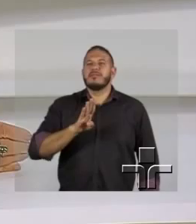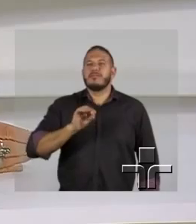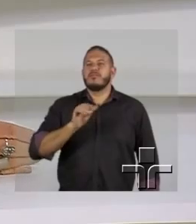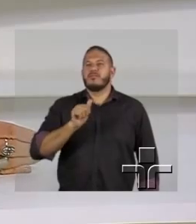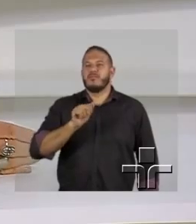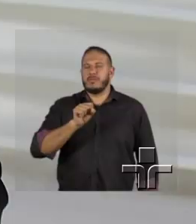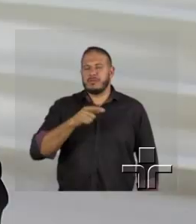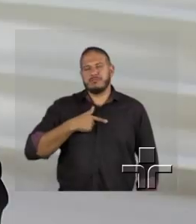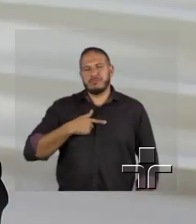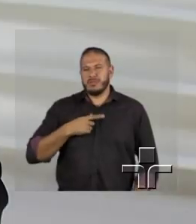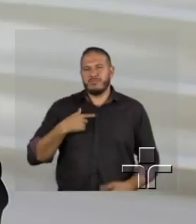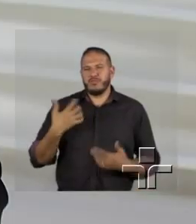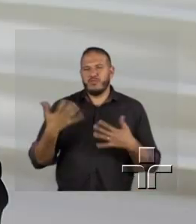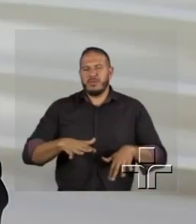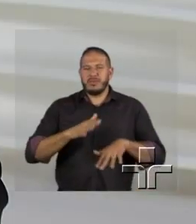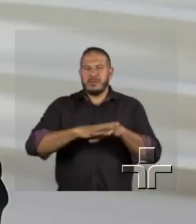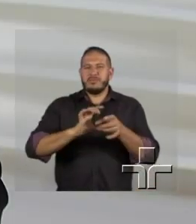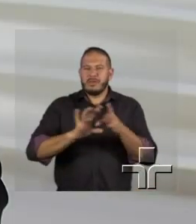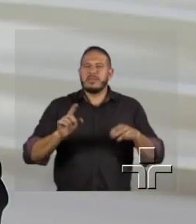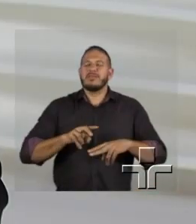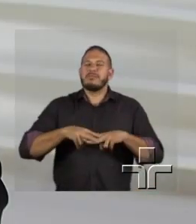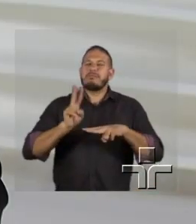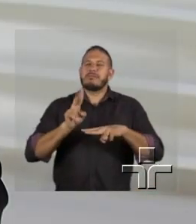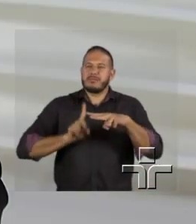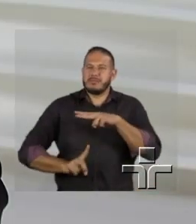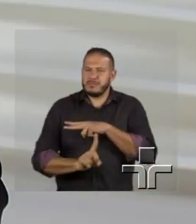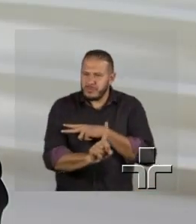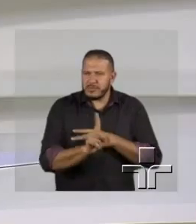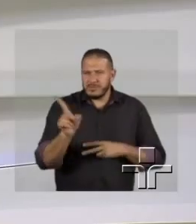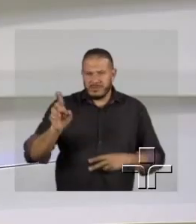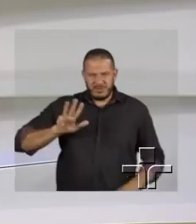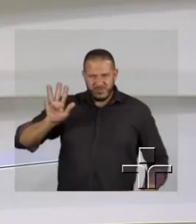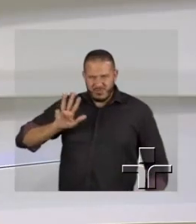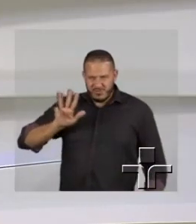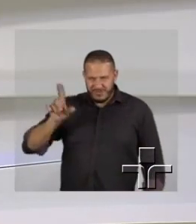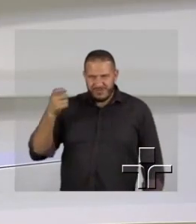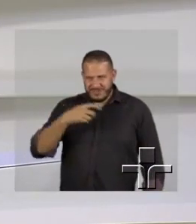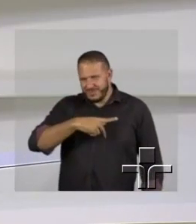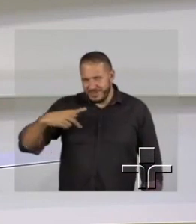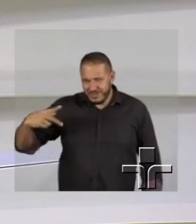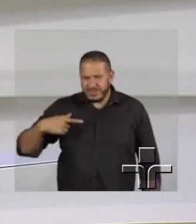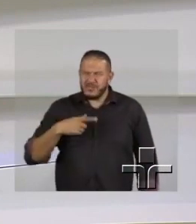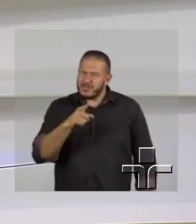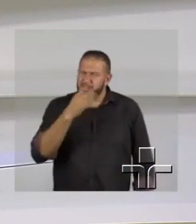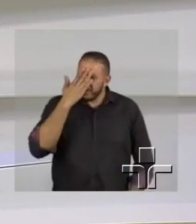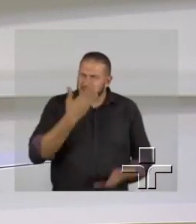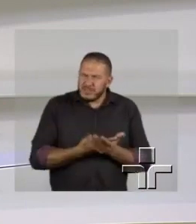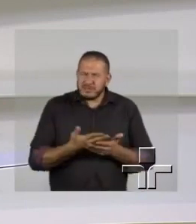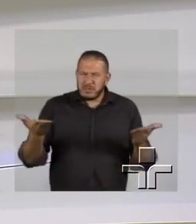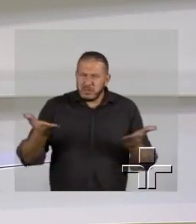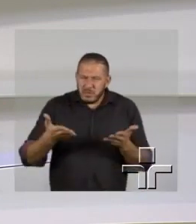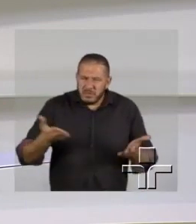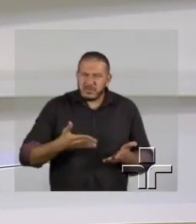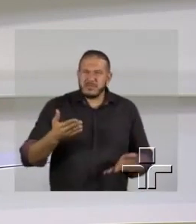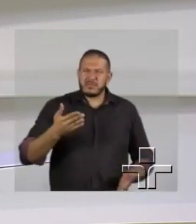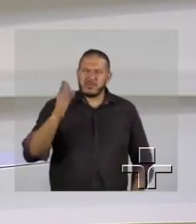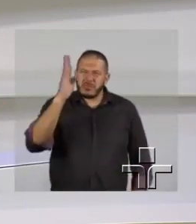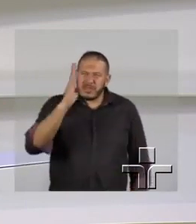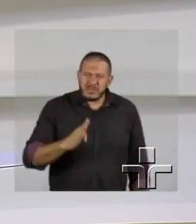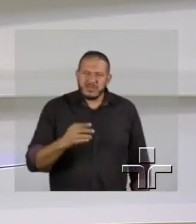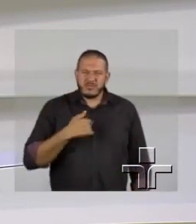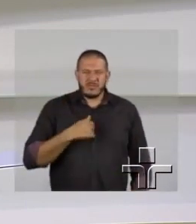respeito. São alguns fundamentos. Então, você termina aquilo ali, não adianta você saber de cor, João, 25 pontos, não